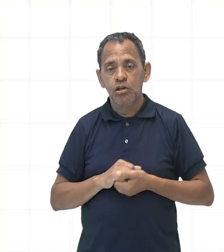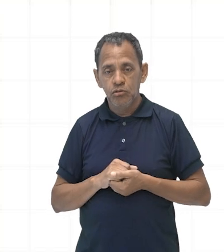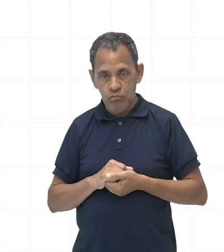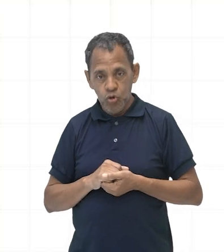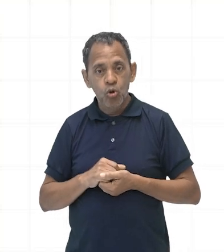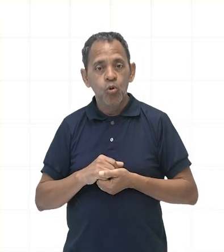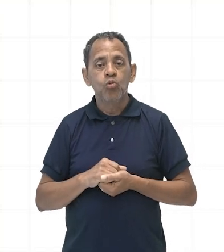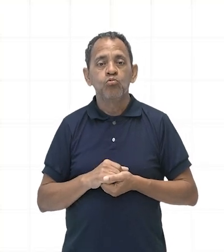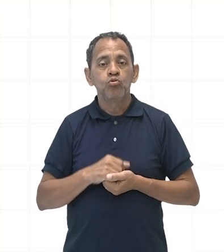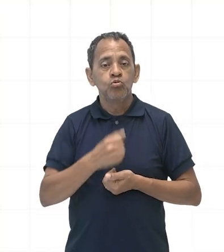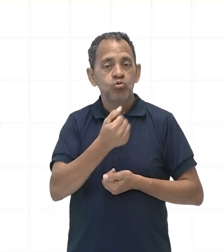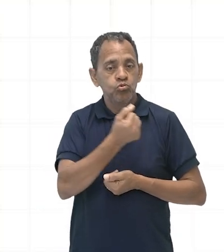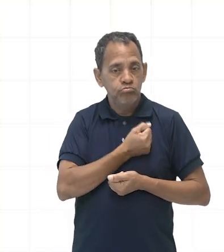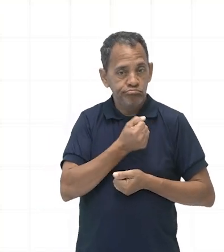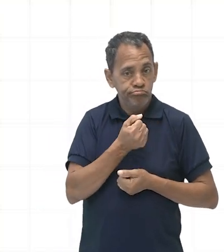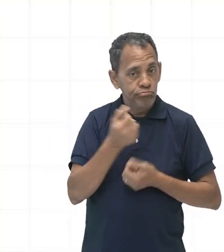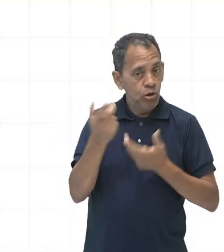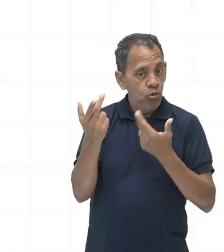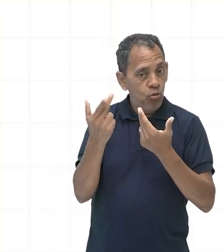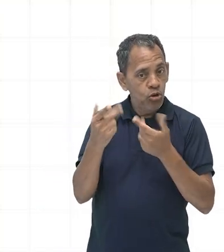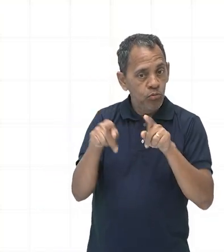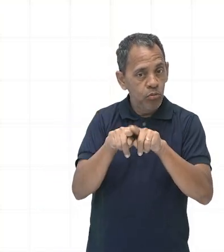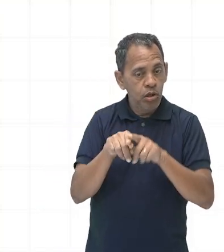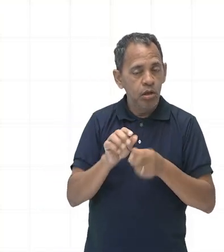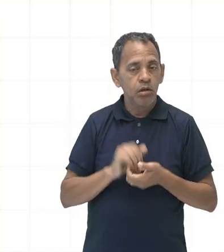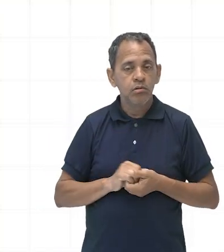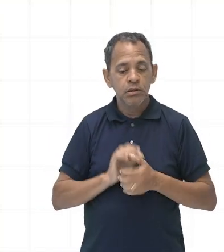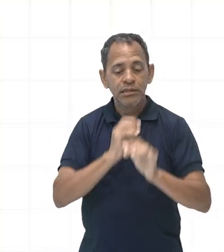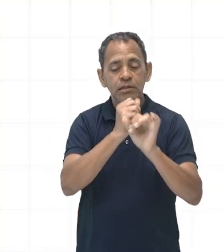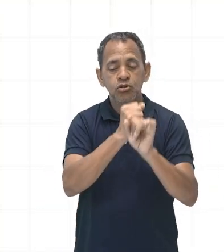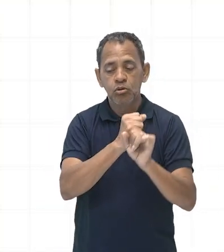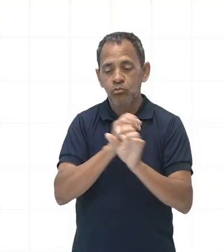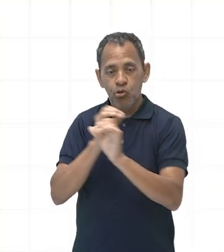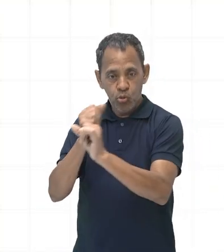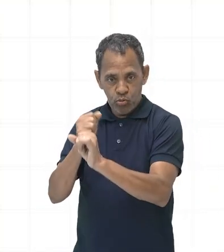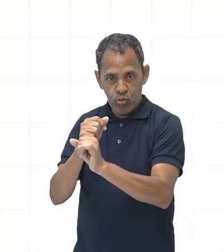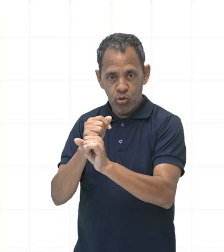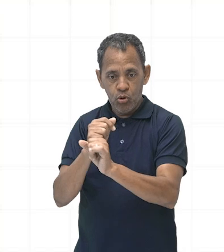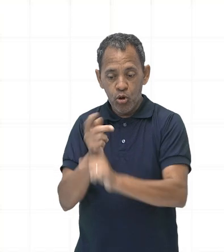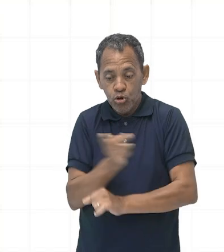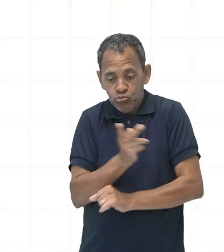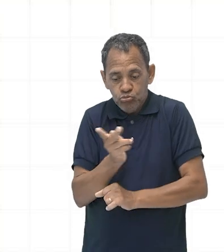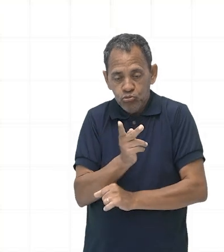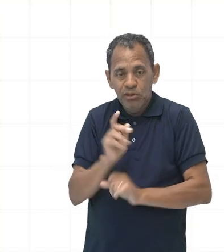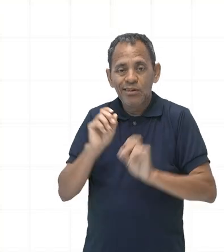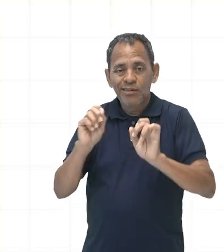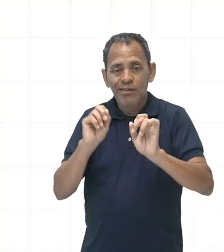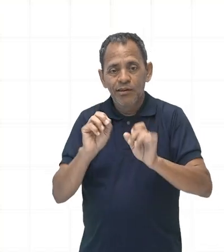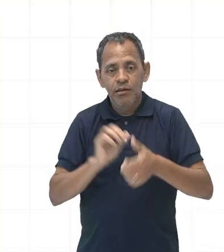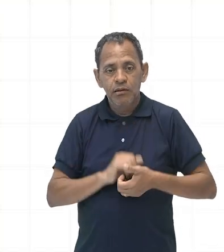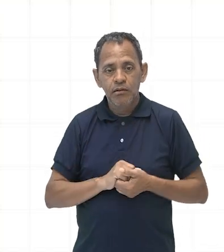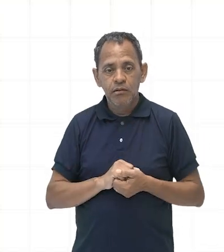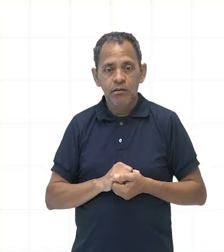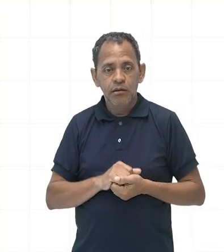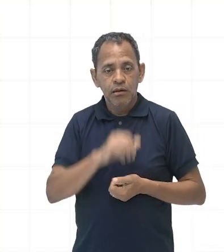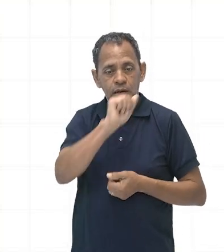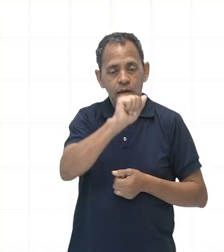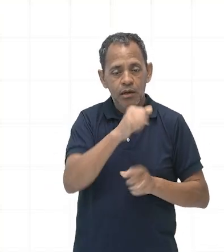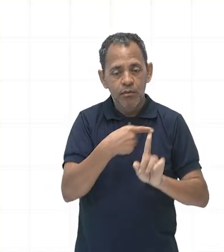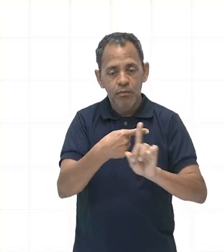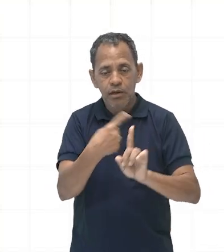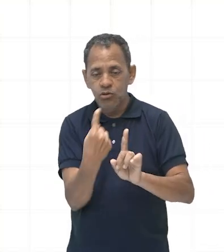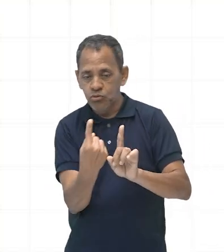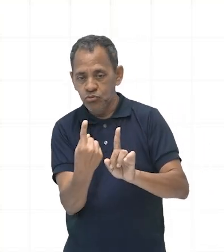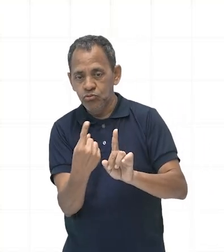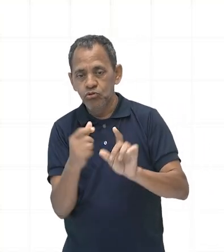ó, nessa soma e nessa soma. Quem? O A mais 1. Então, eu